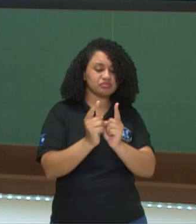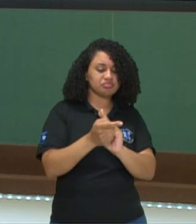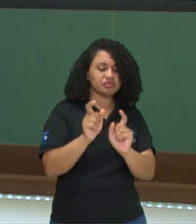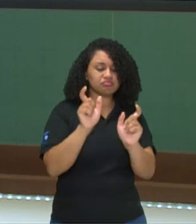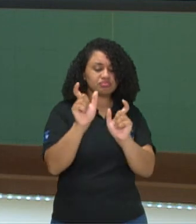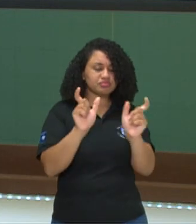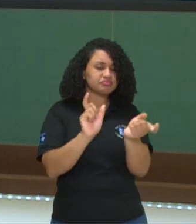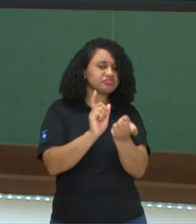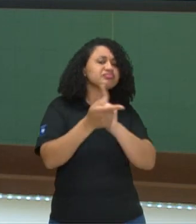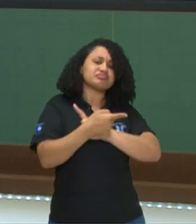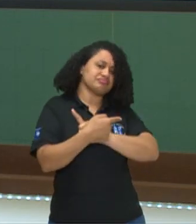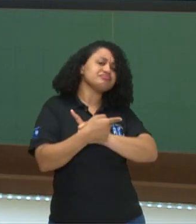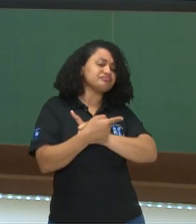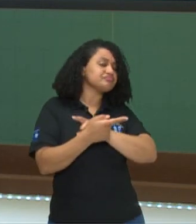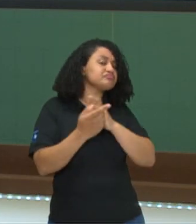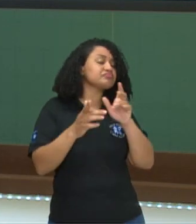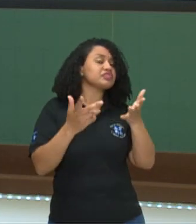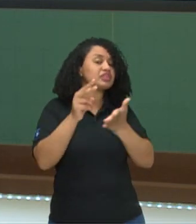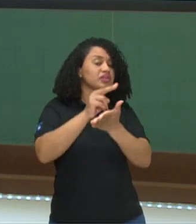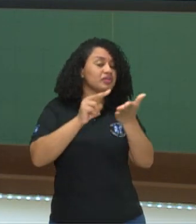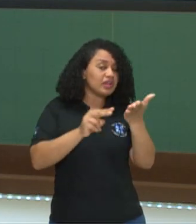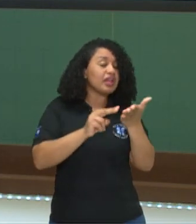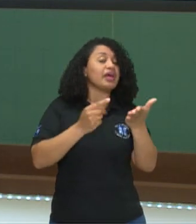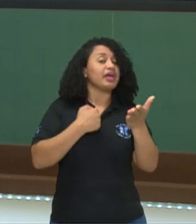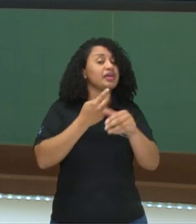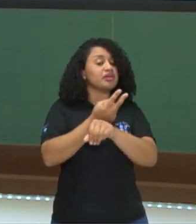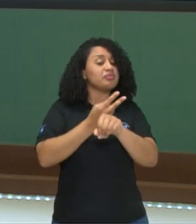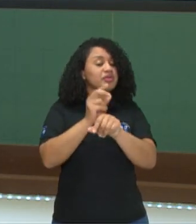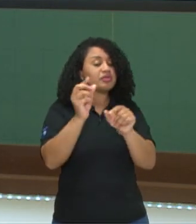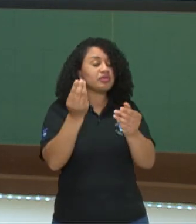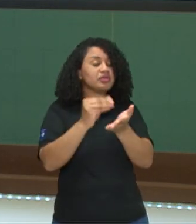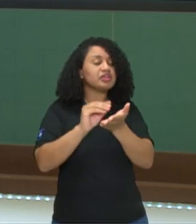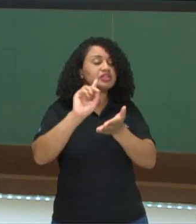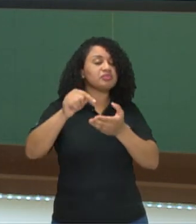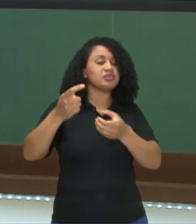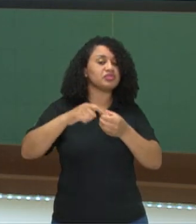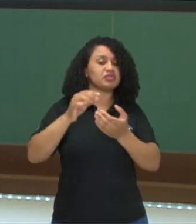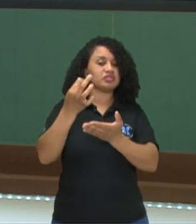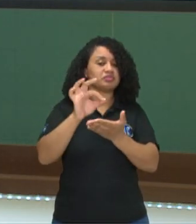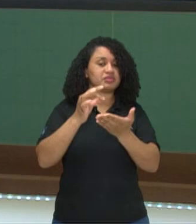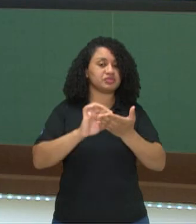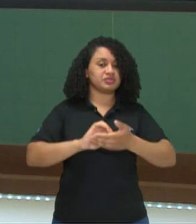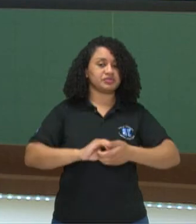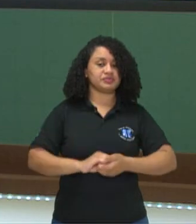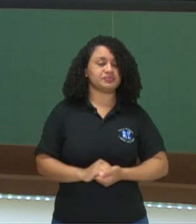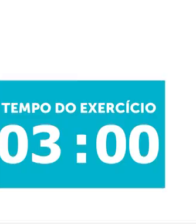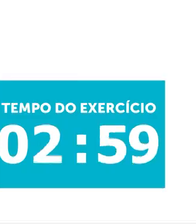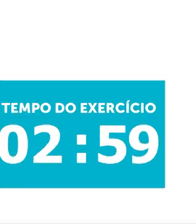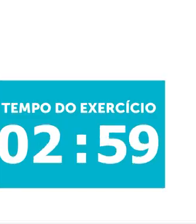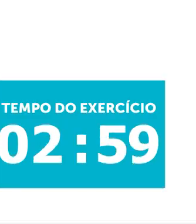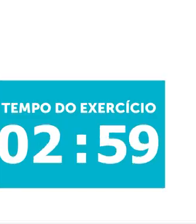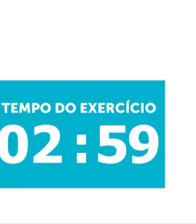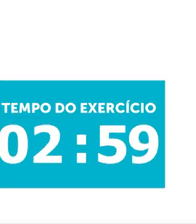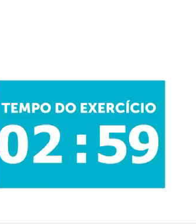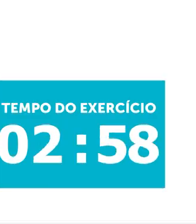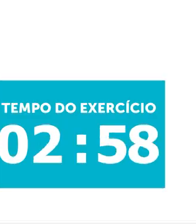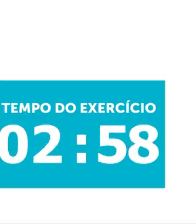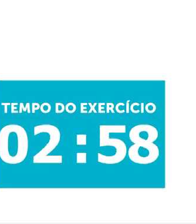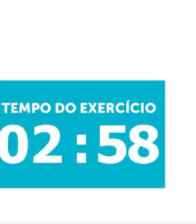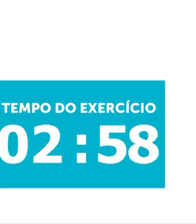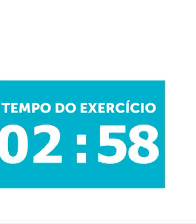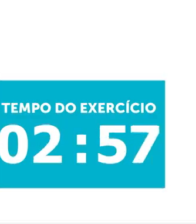expressões que são contrárias. Lê ali, procura, anota, que eu volto já já comentando essa questão com vocês.